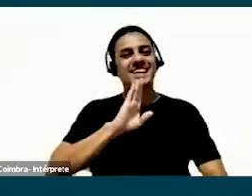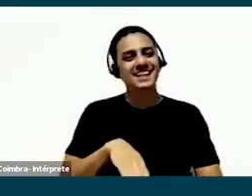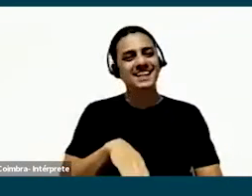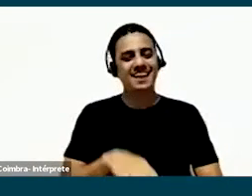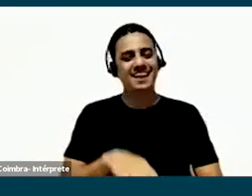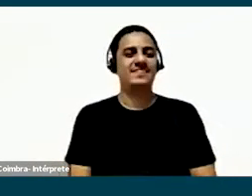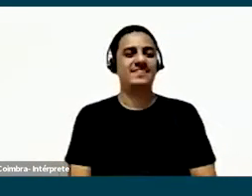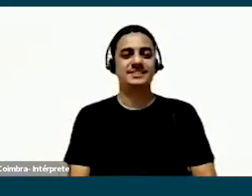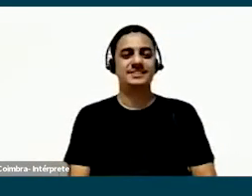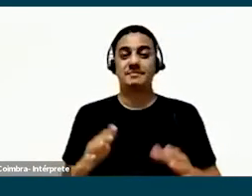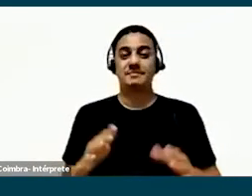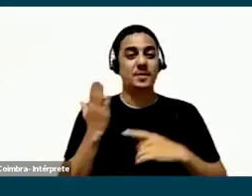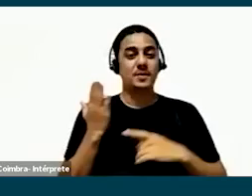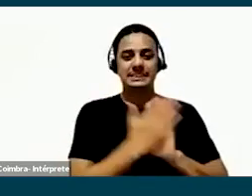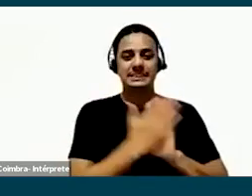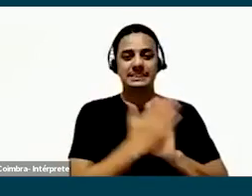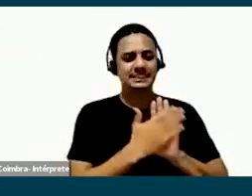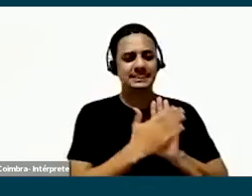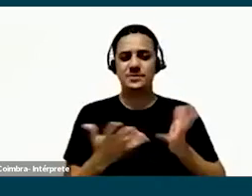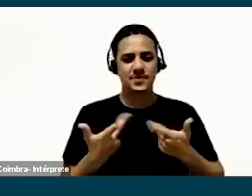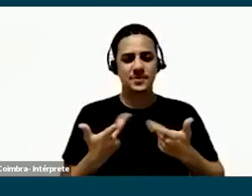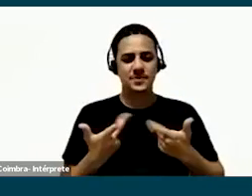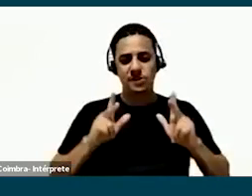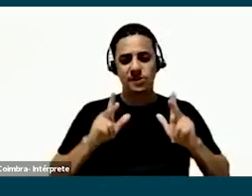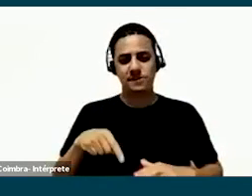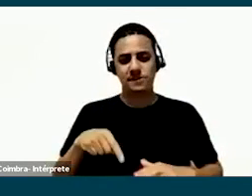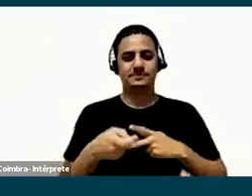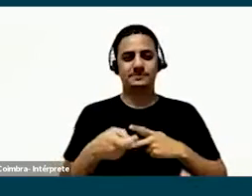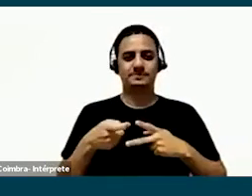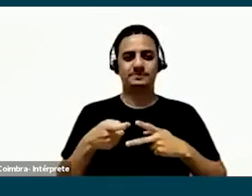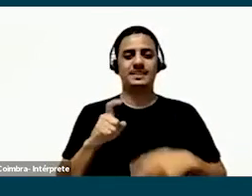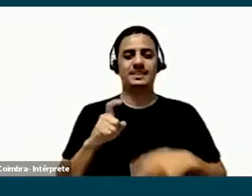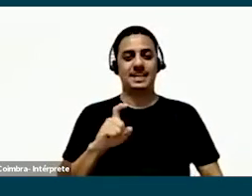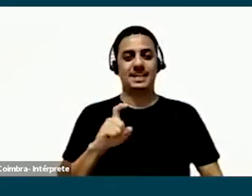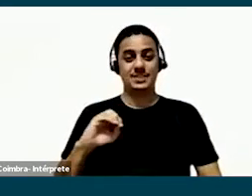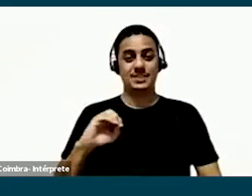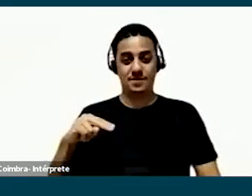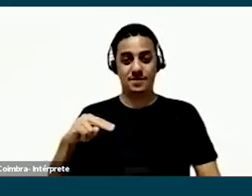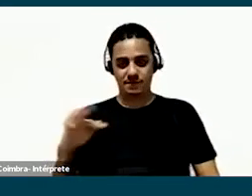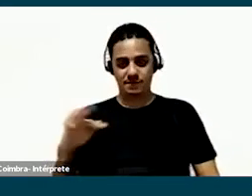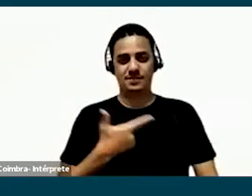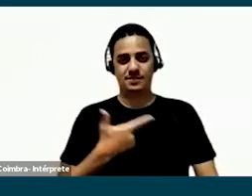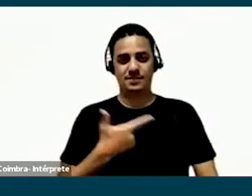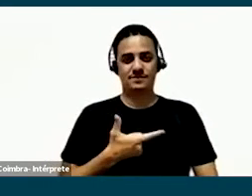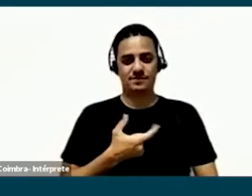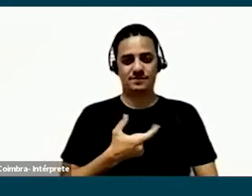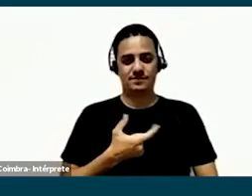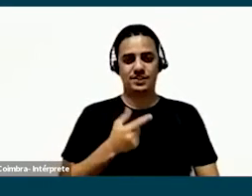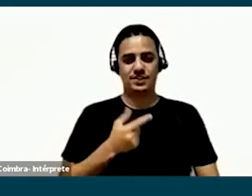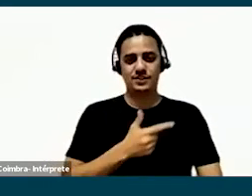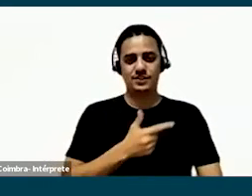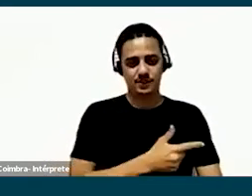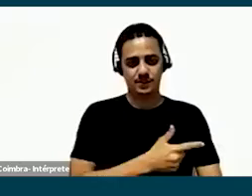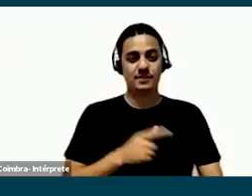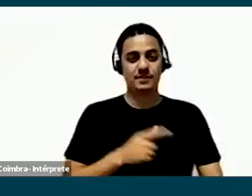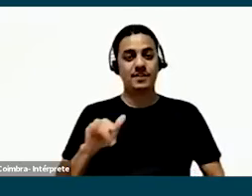aqui essa tarde com uma sessão incrível, assim como todas nessa XConf 2022. Aqui a gente vai